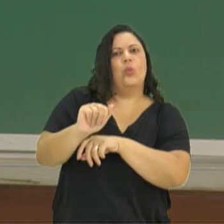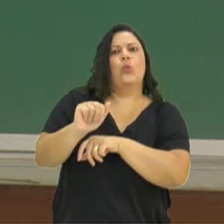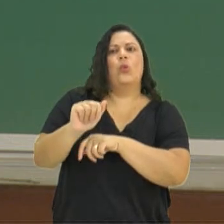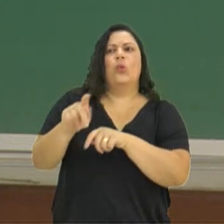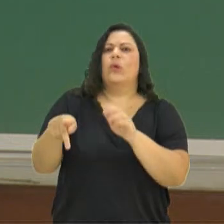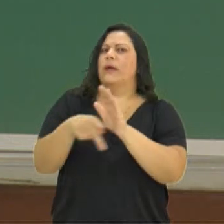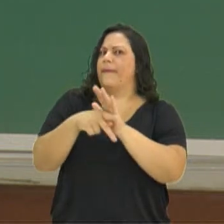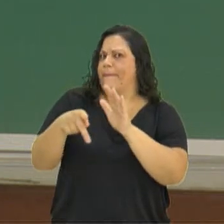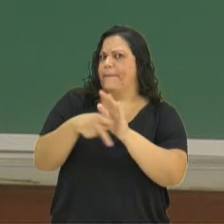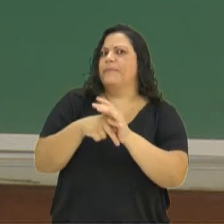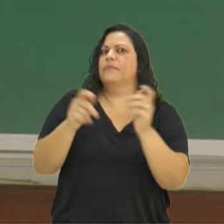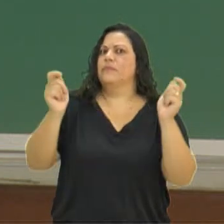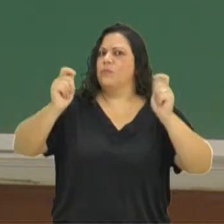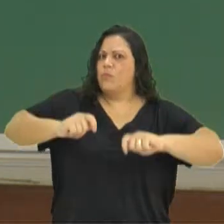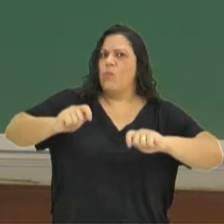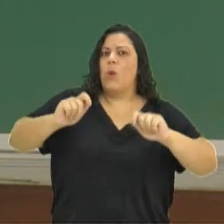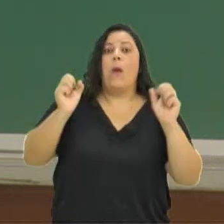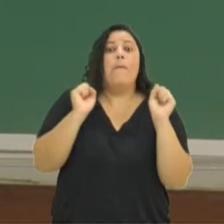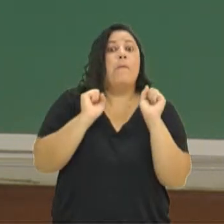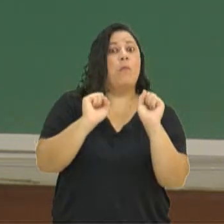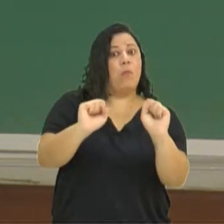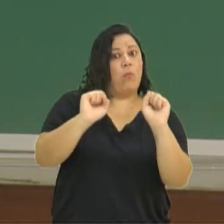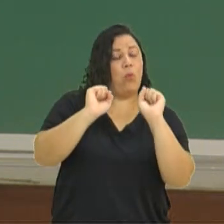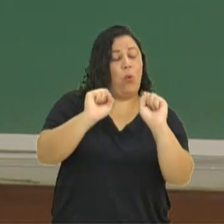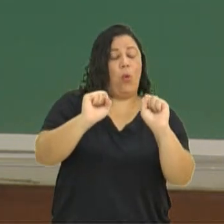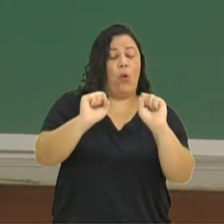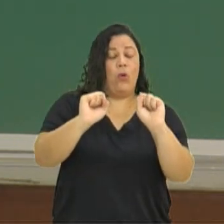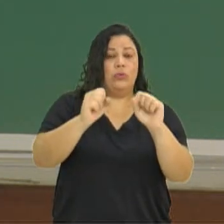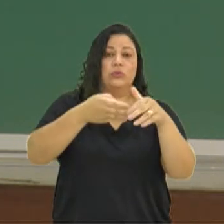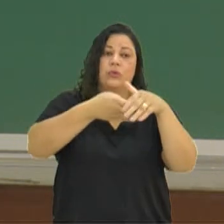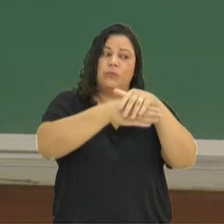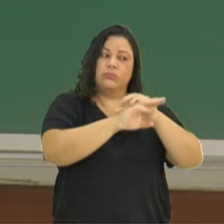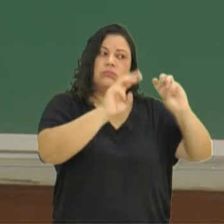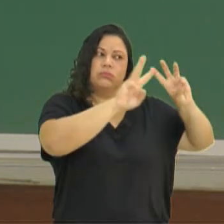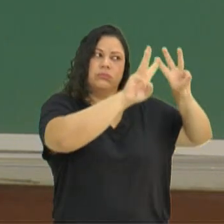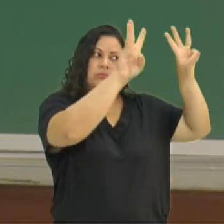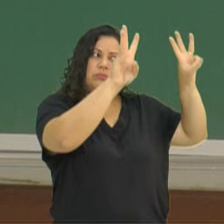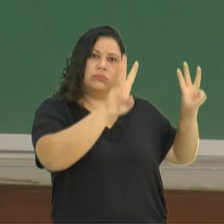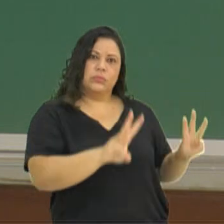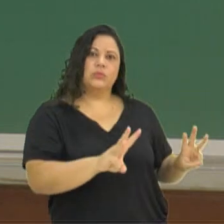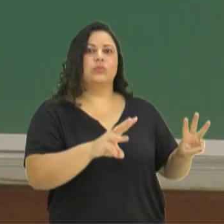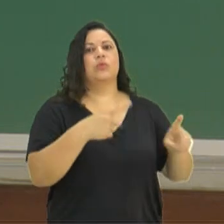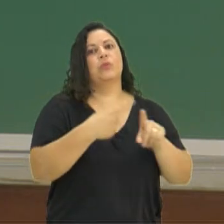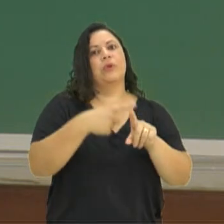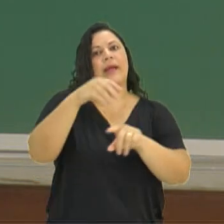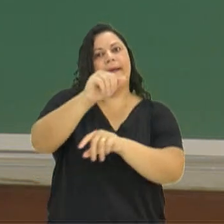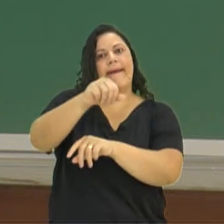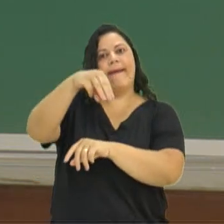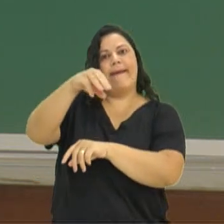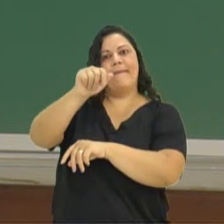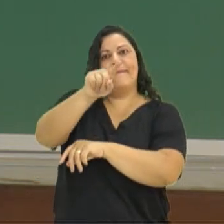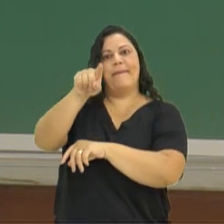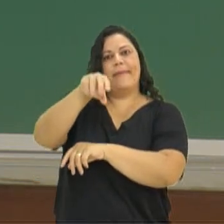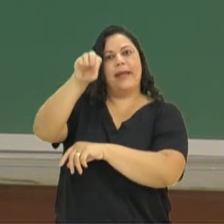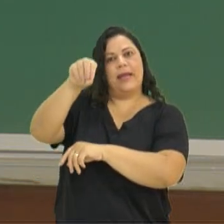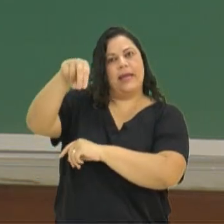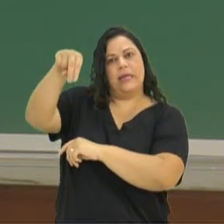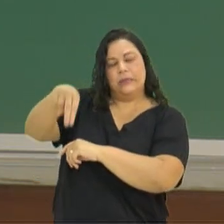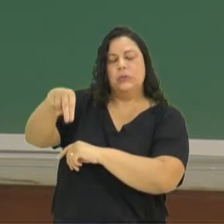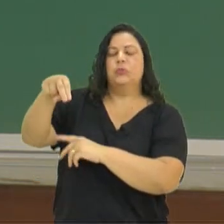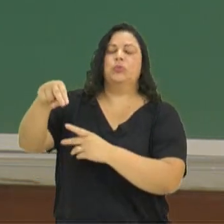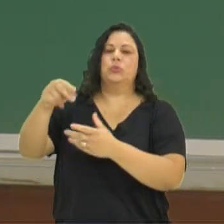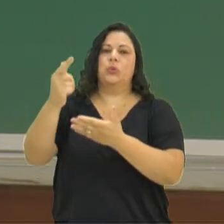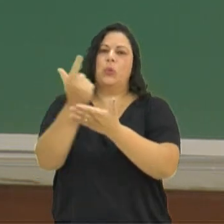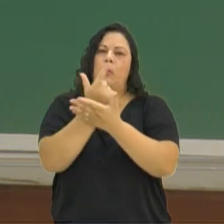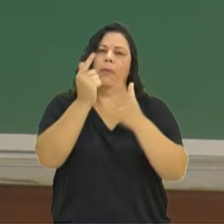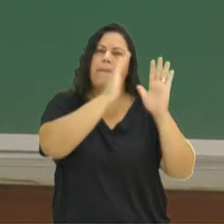museu, né? Por quê? Porque essa empresa, a Amazon.com, uma das livrarias mais grandes dos Estados Unidos, uma das maiores